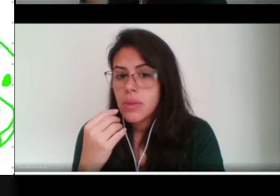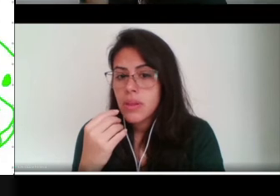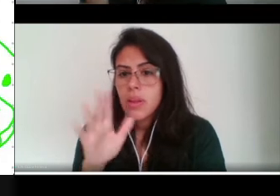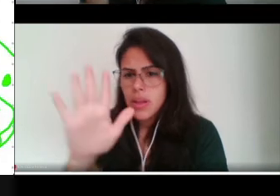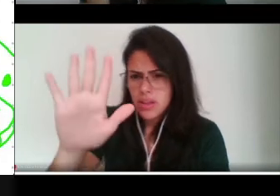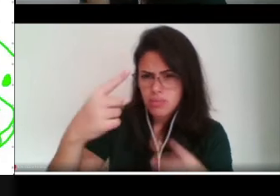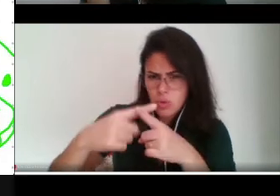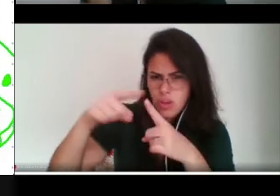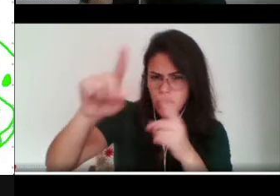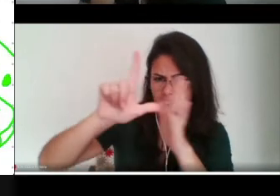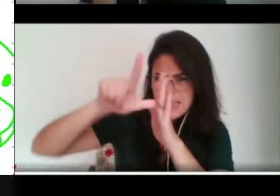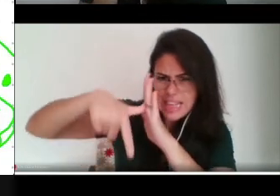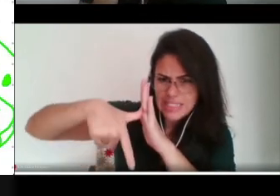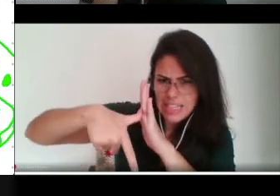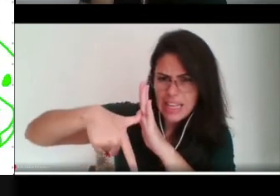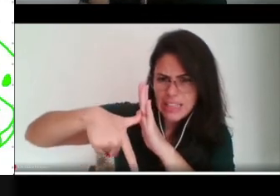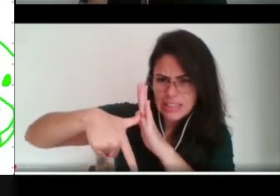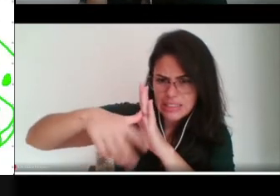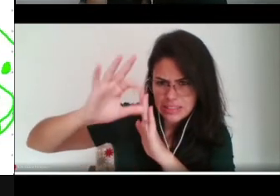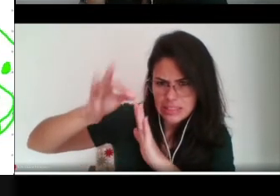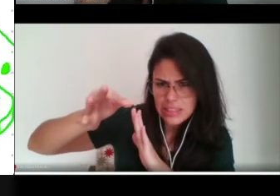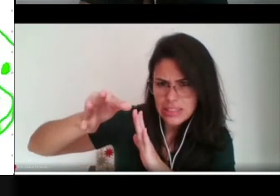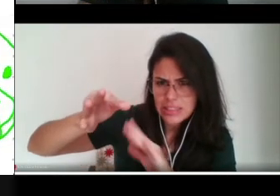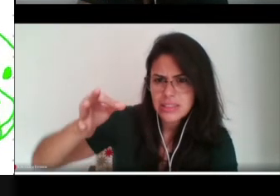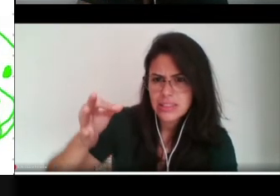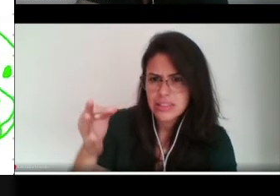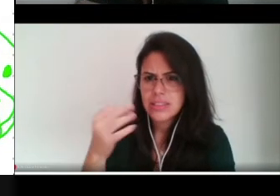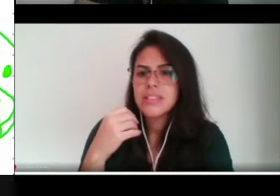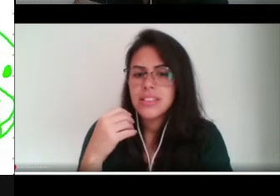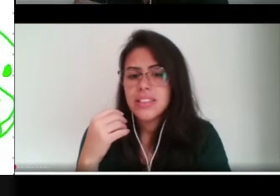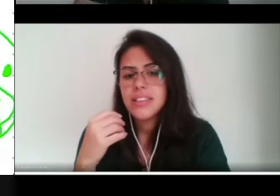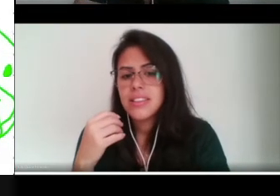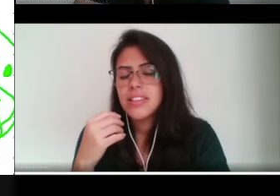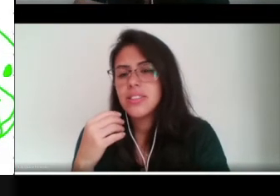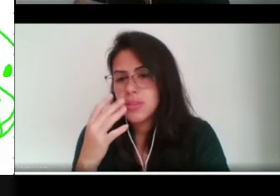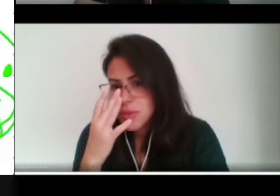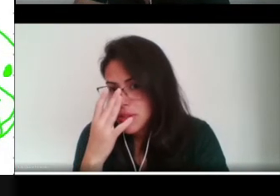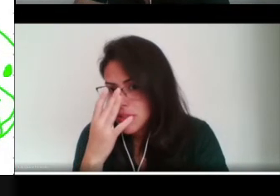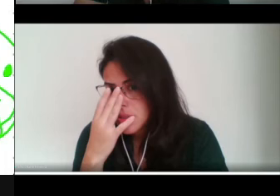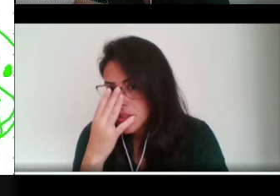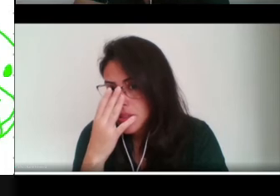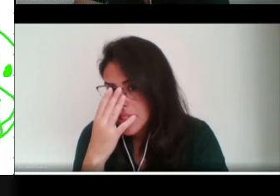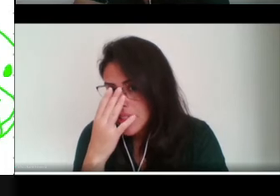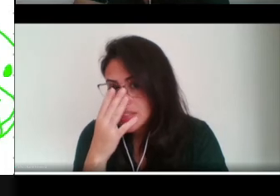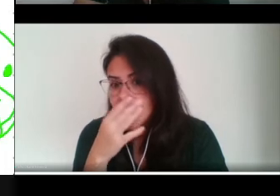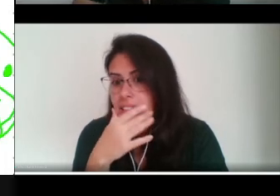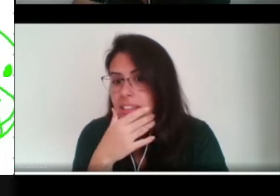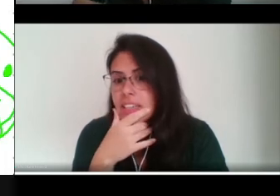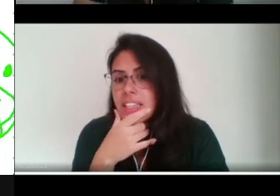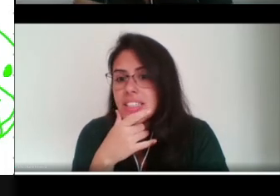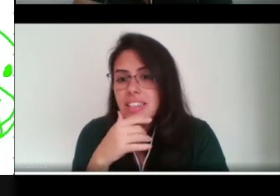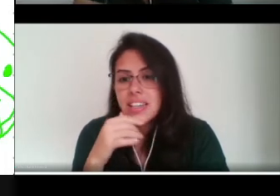Isso, professora, eu atrasei. E aí, você poderia explicar de novo?